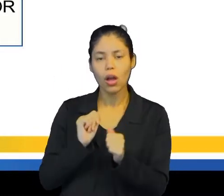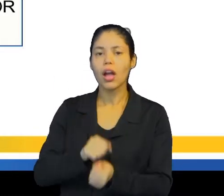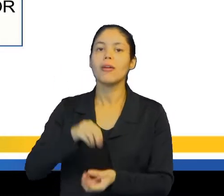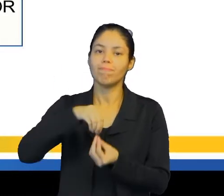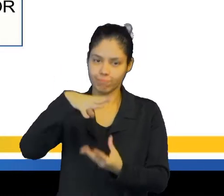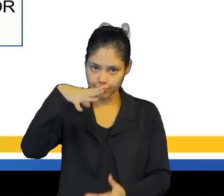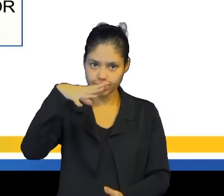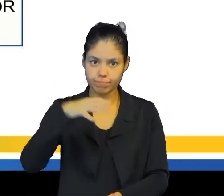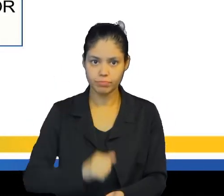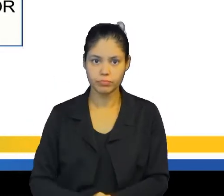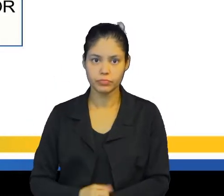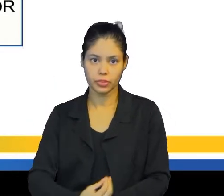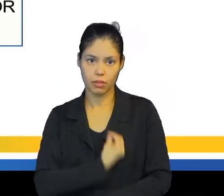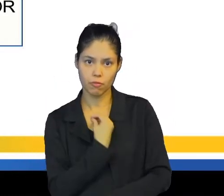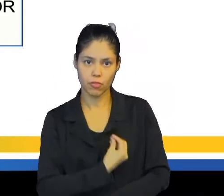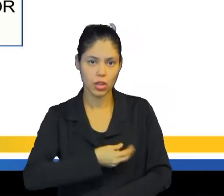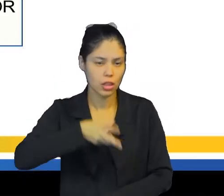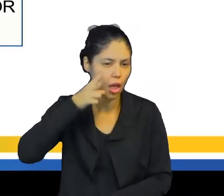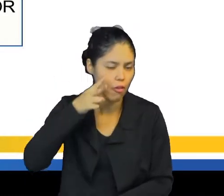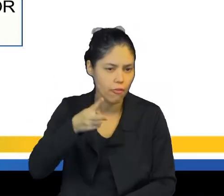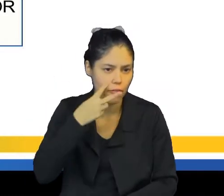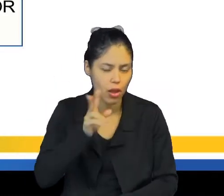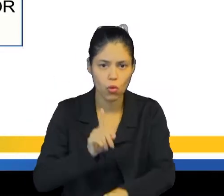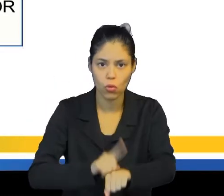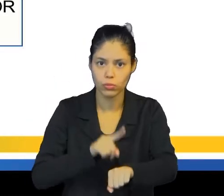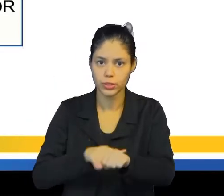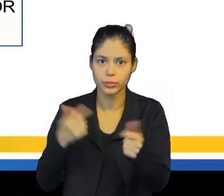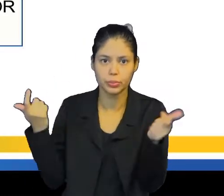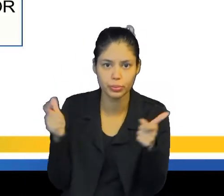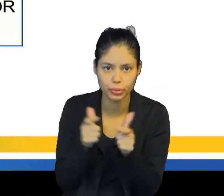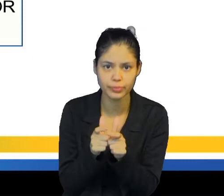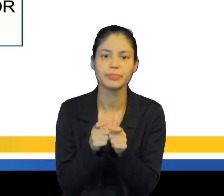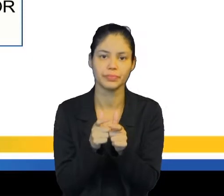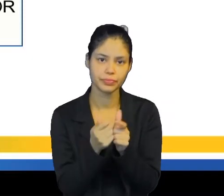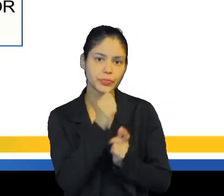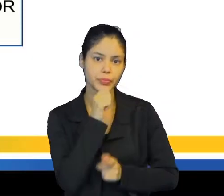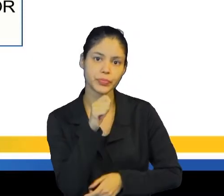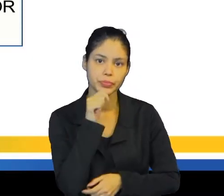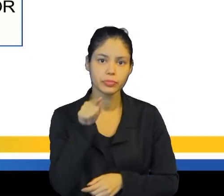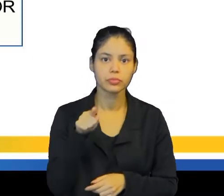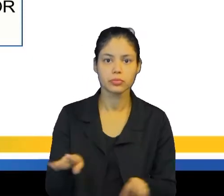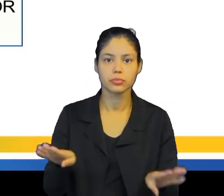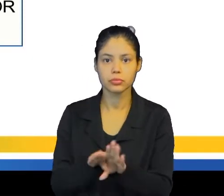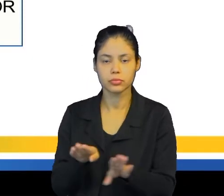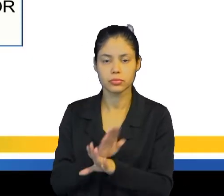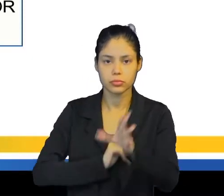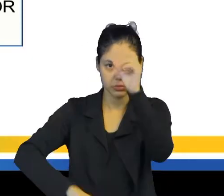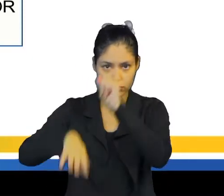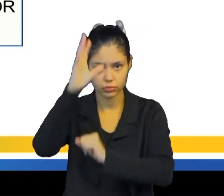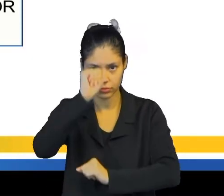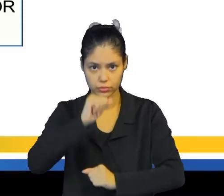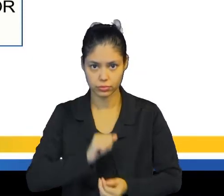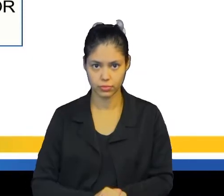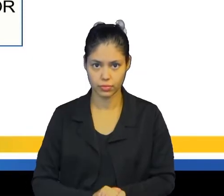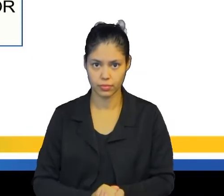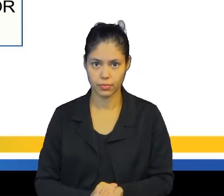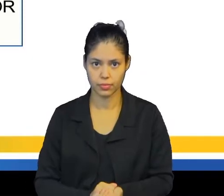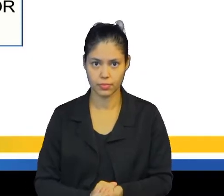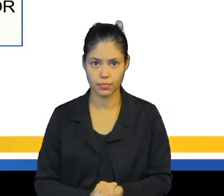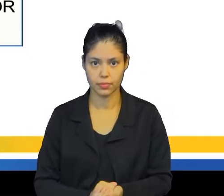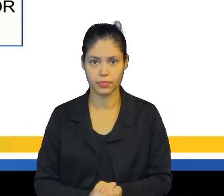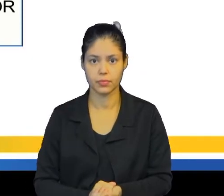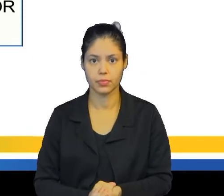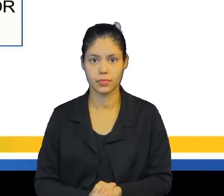é milagre. A vida escuta o seu tempo, encurta o seu tempo para que você aprenda, para